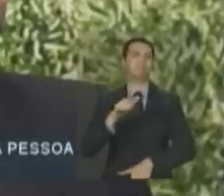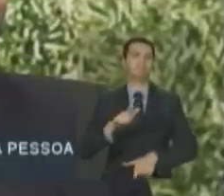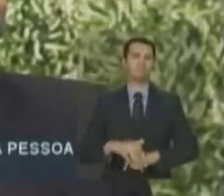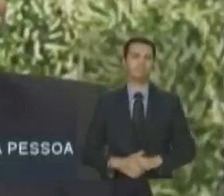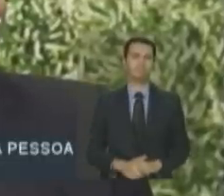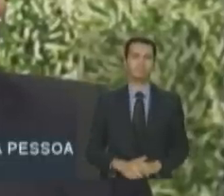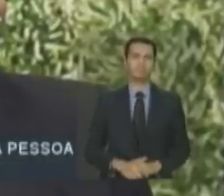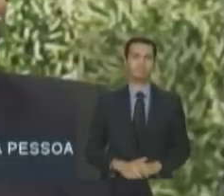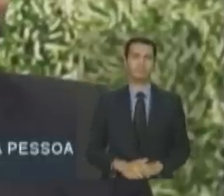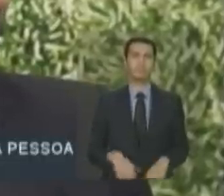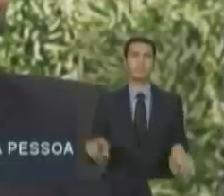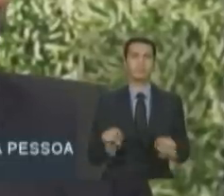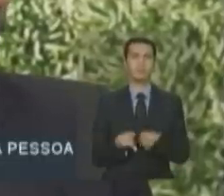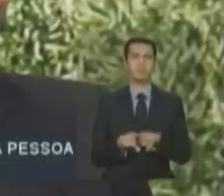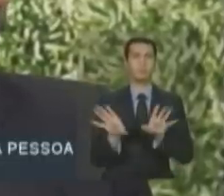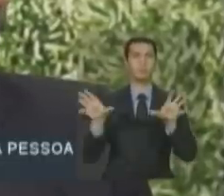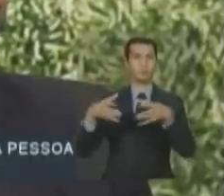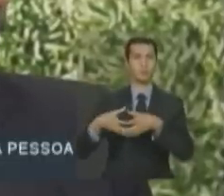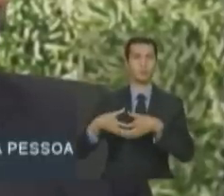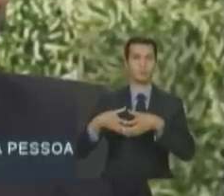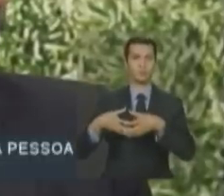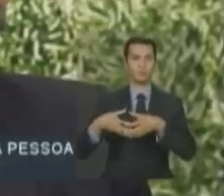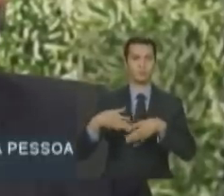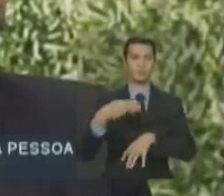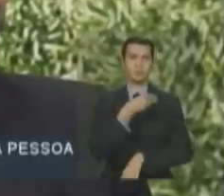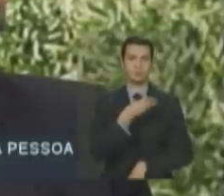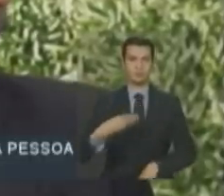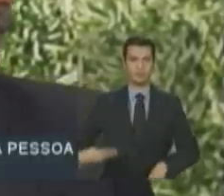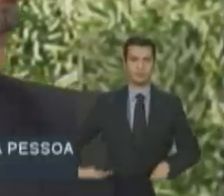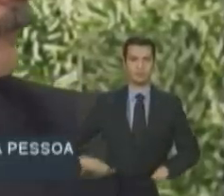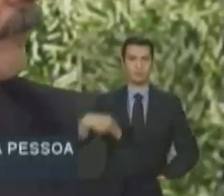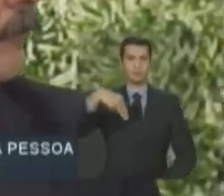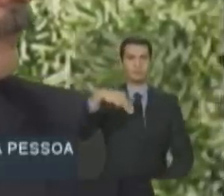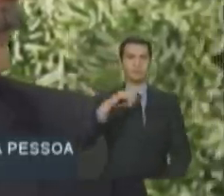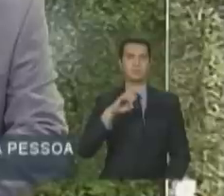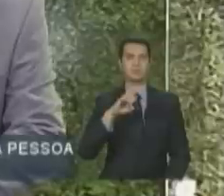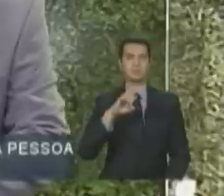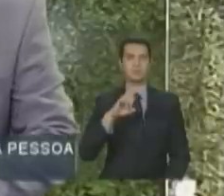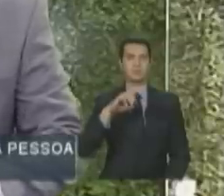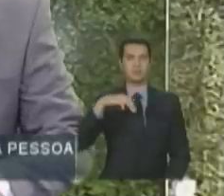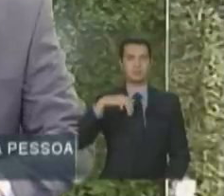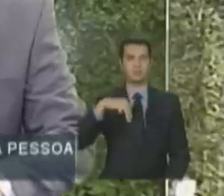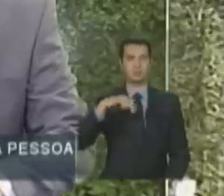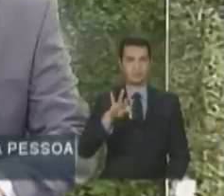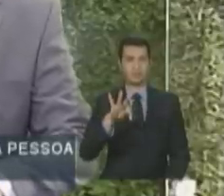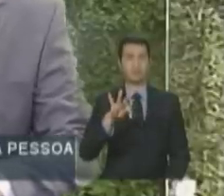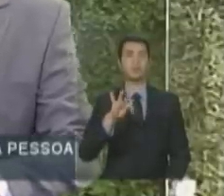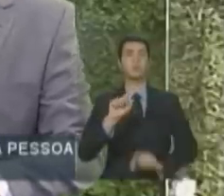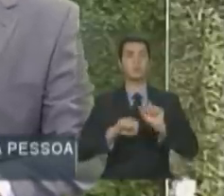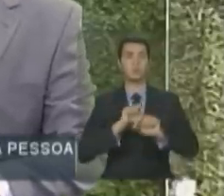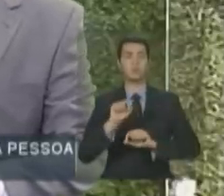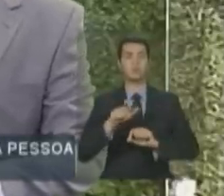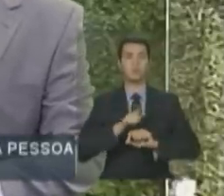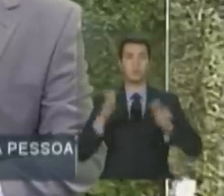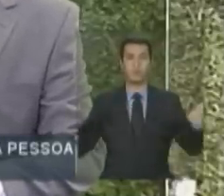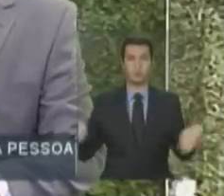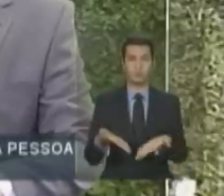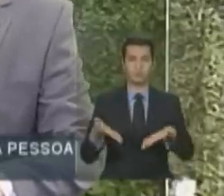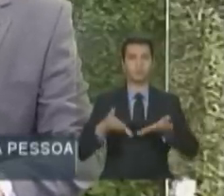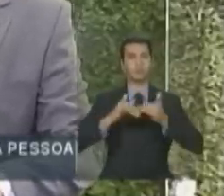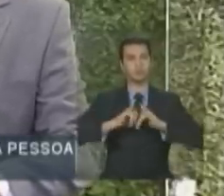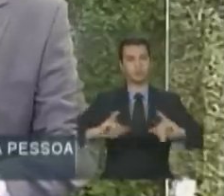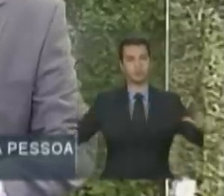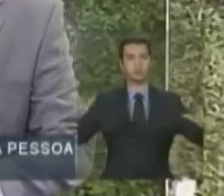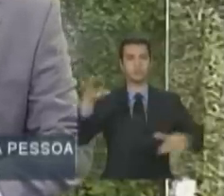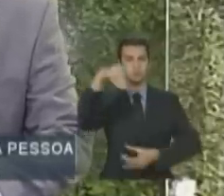a equipe do ministro Mercadante ainda colocou aqui mais ações. Veja que coisa importante. A divulgação, a partir de hoje, no portal